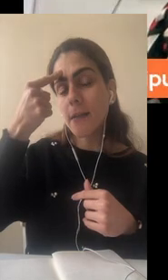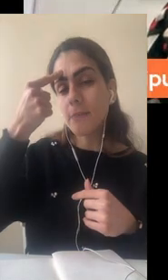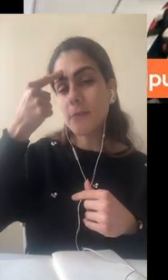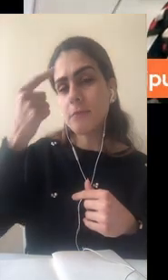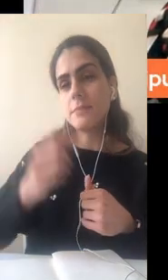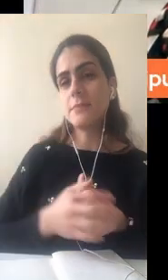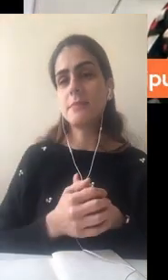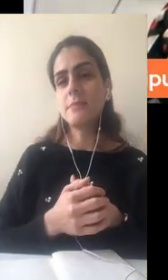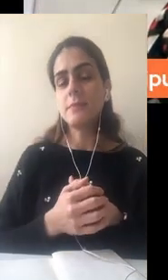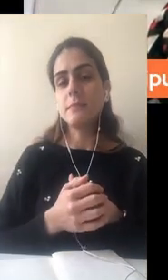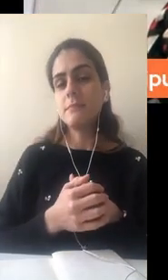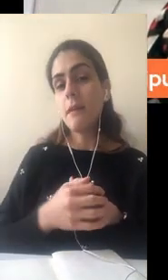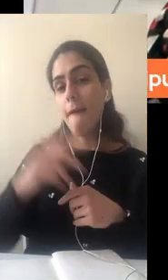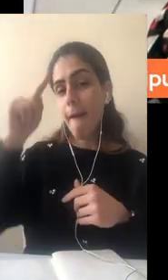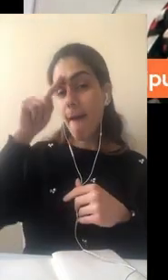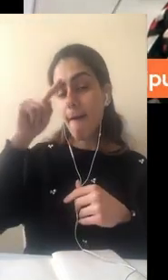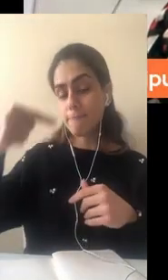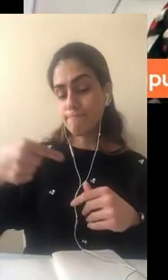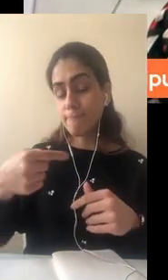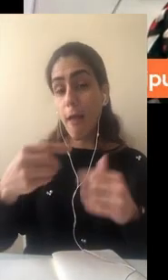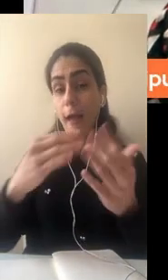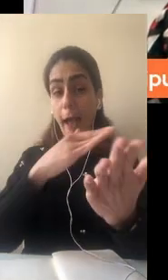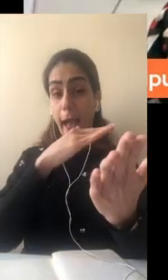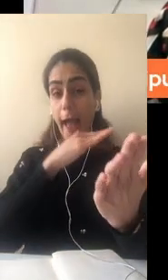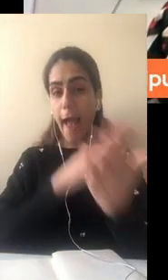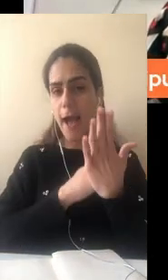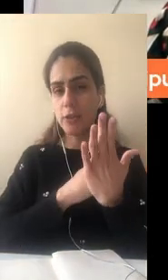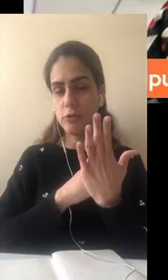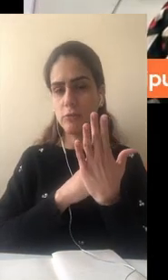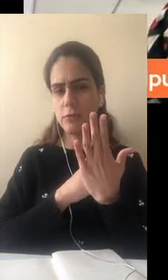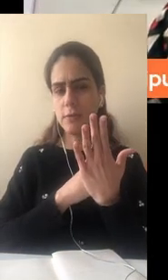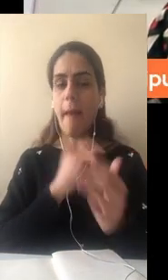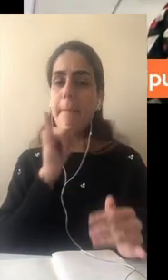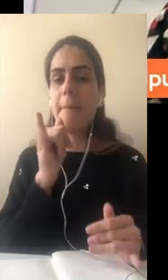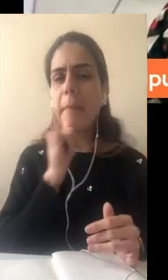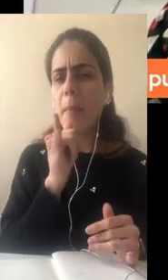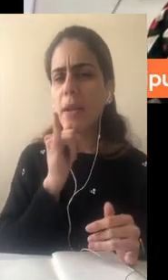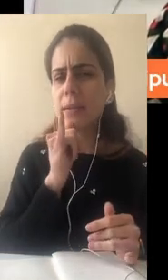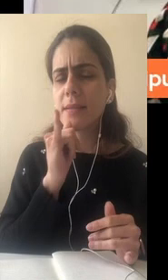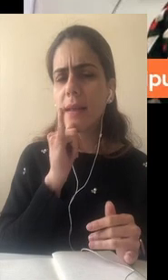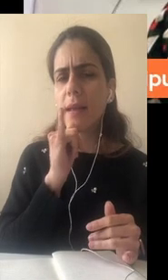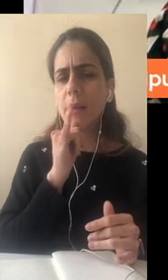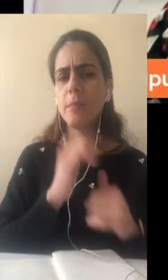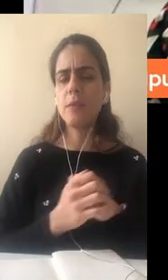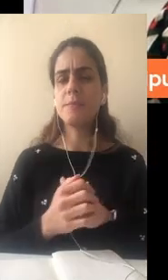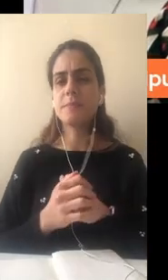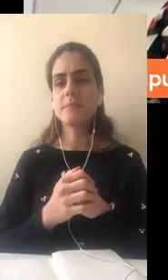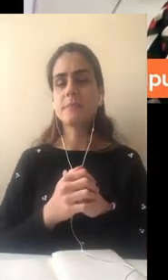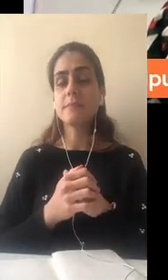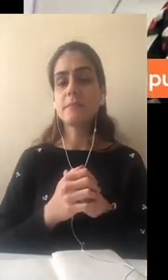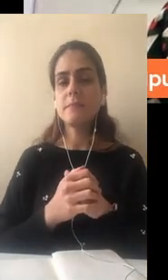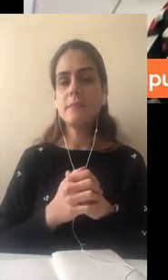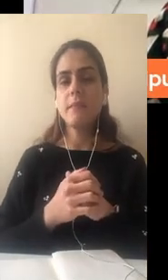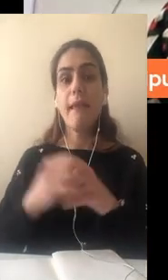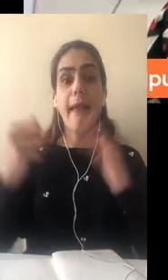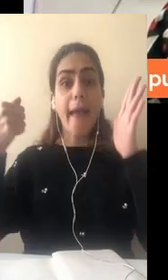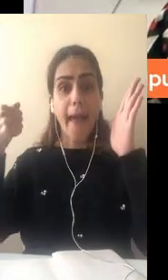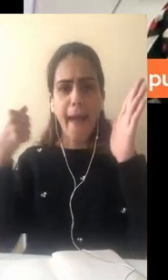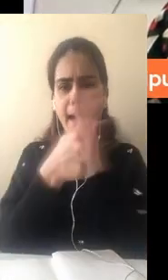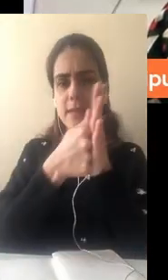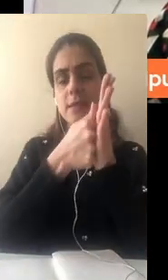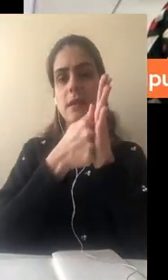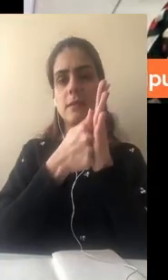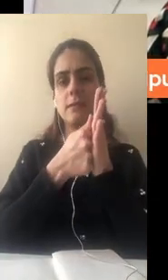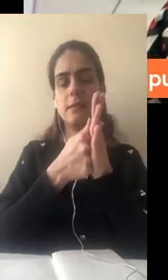nos defende, nos defende disso. Então, por exemplo, num acidente, qual é o mais comum